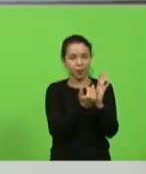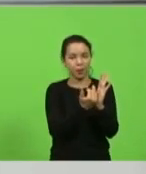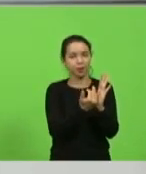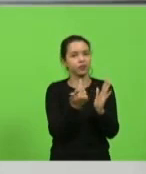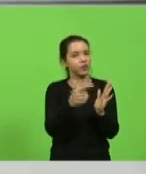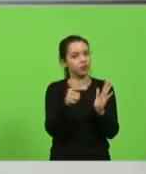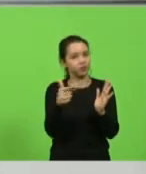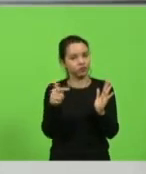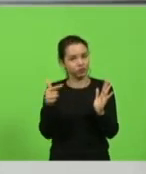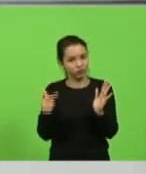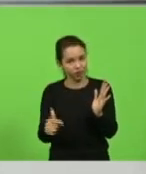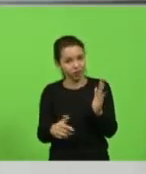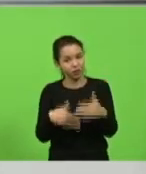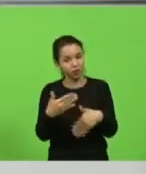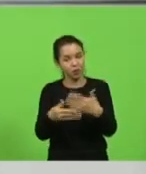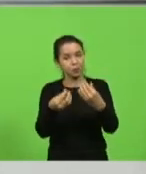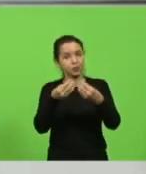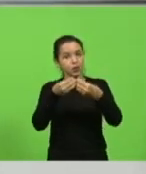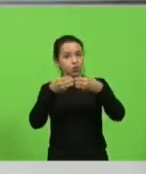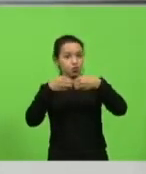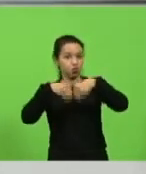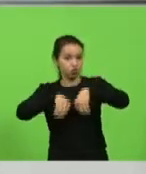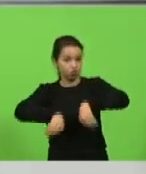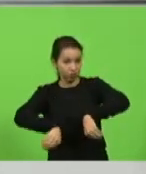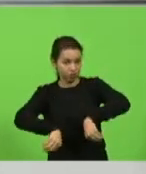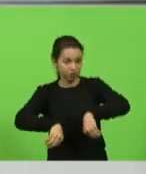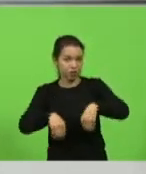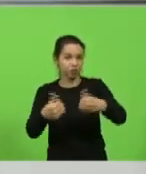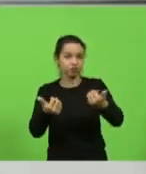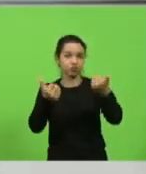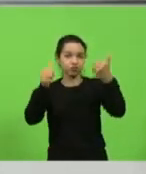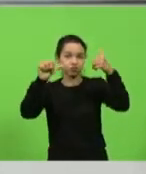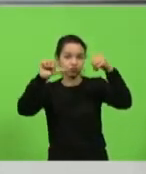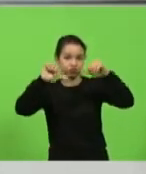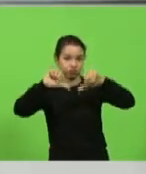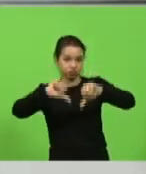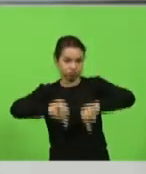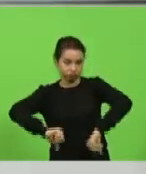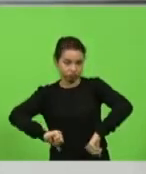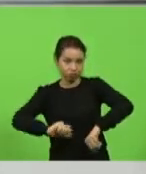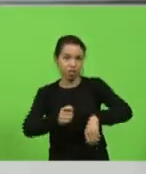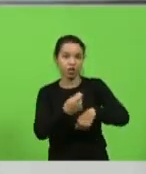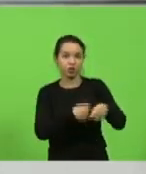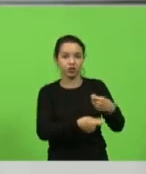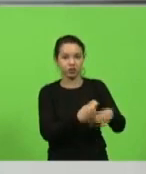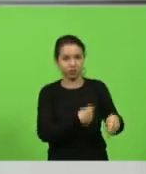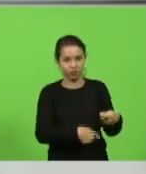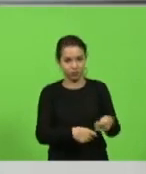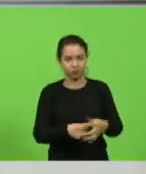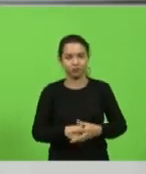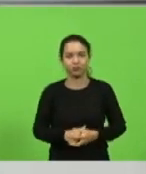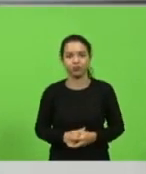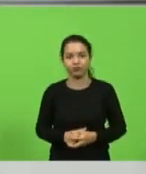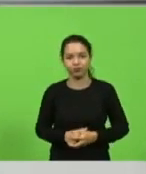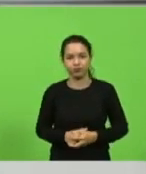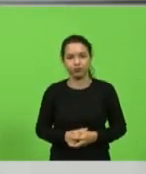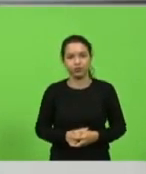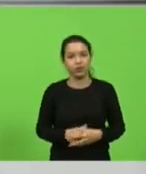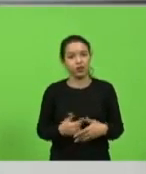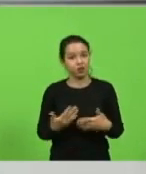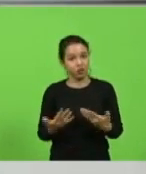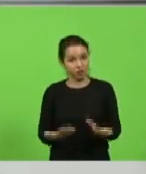escandalosa, fraudulenta e ruinosa negociação. Mais do que isso,